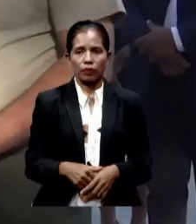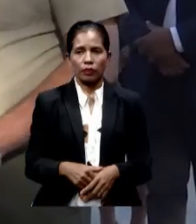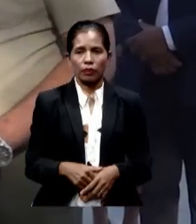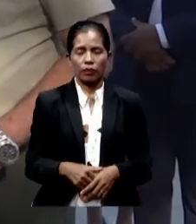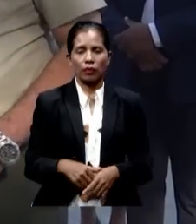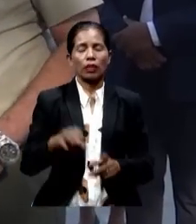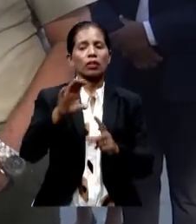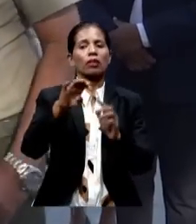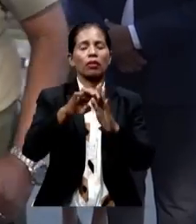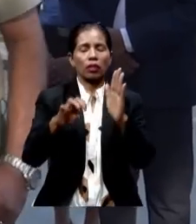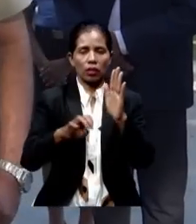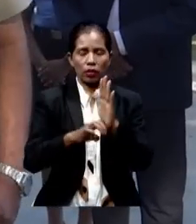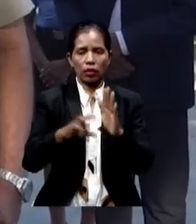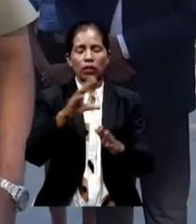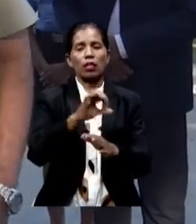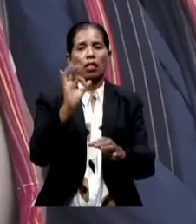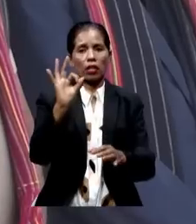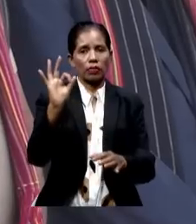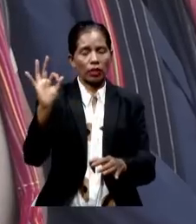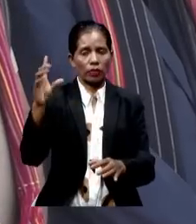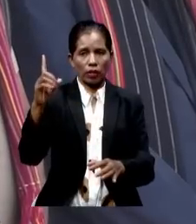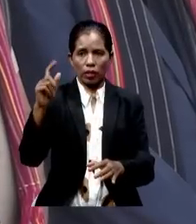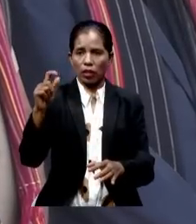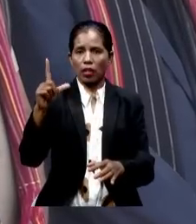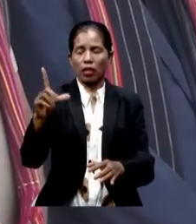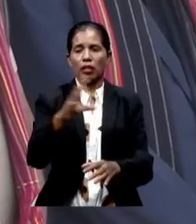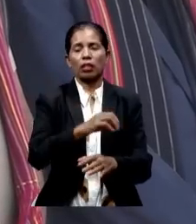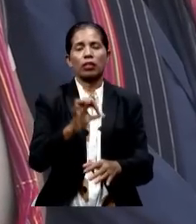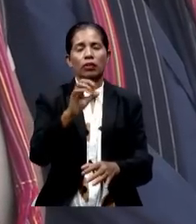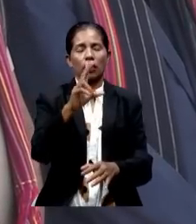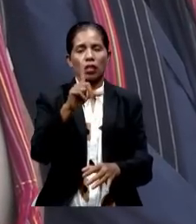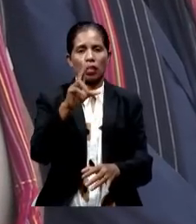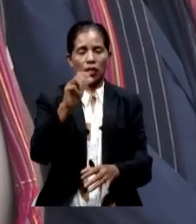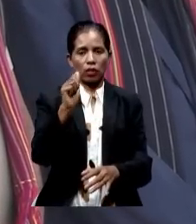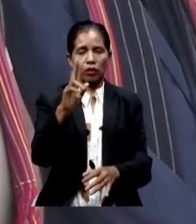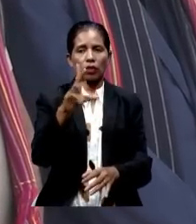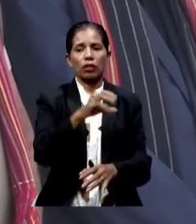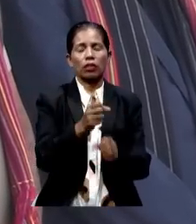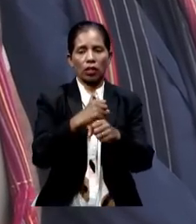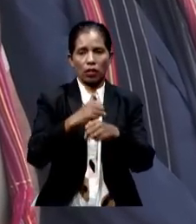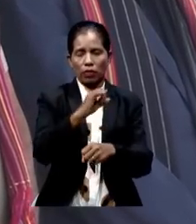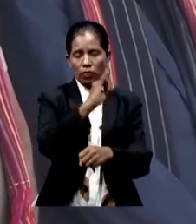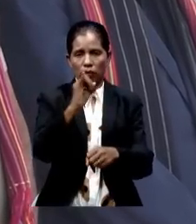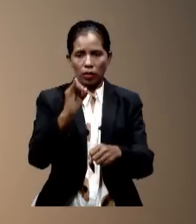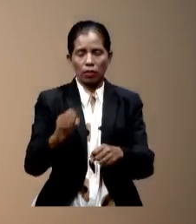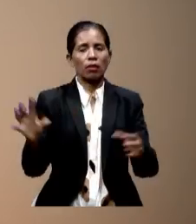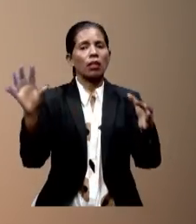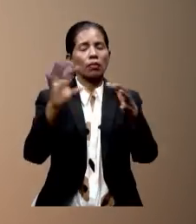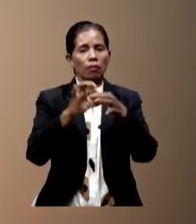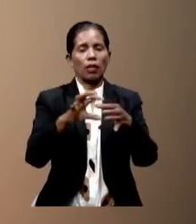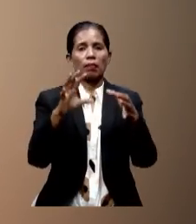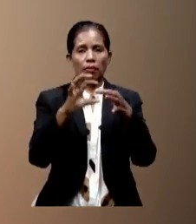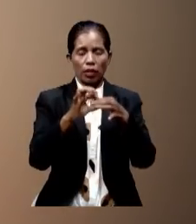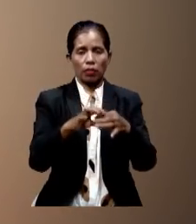Chefe Estado Maior General FFDTL Tenente General Falu Ratelai Kateten se halo investigação ba membro